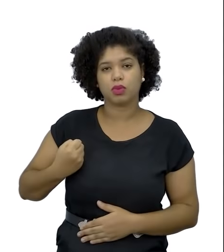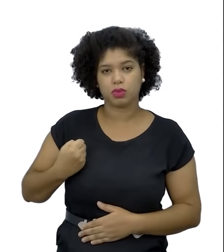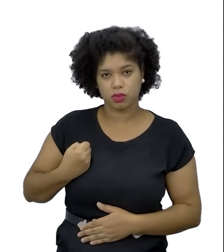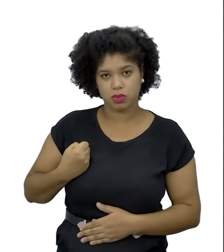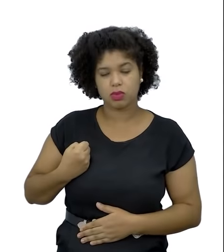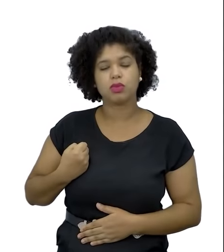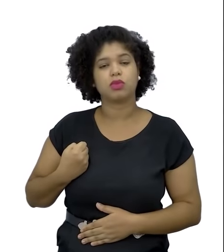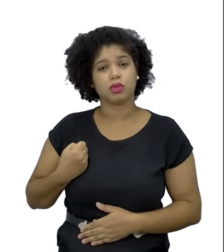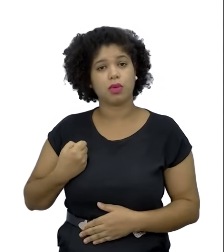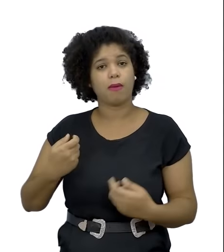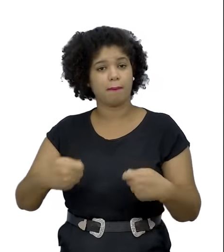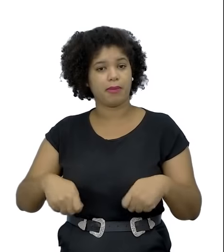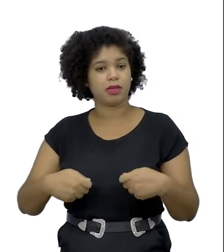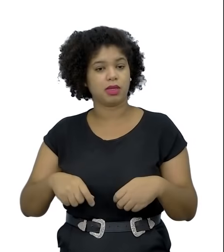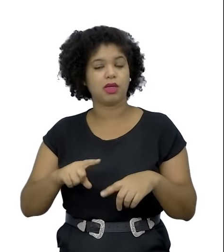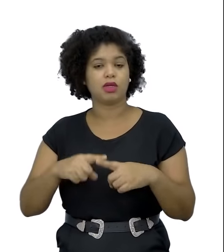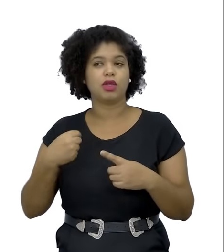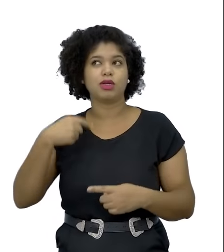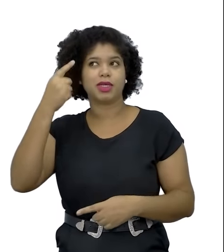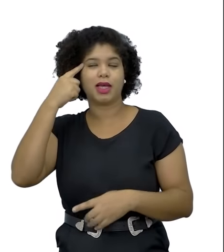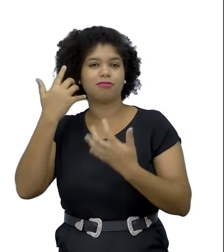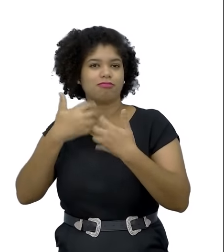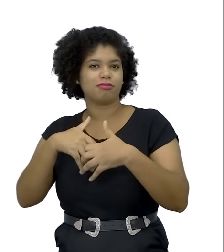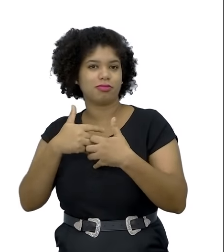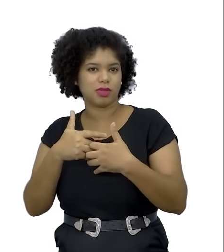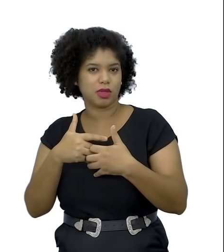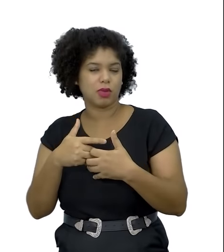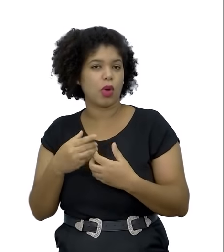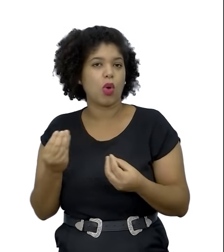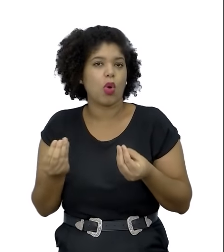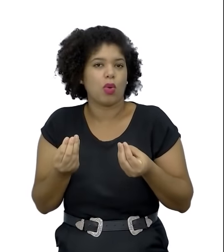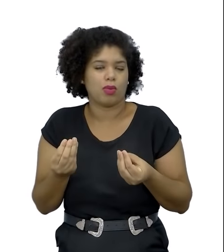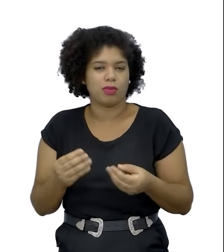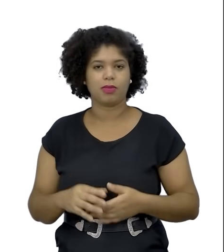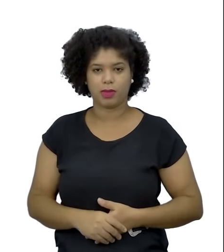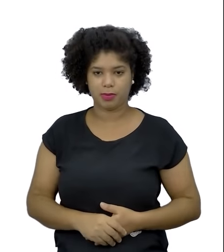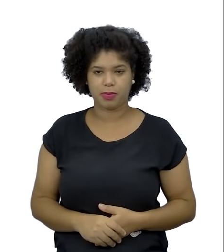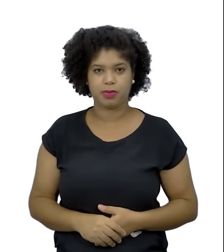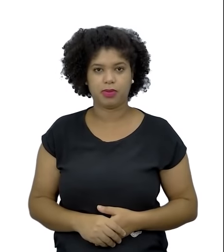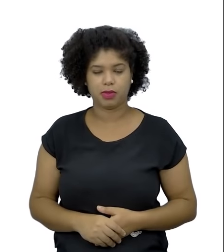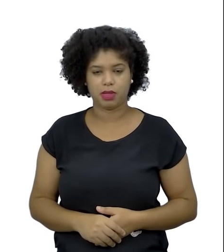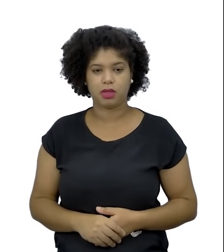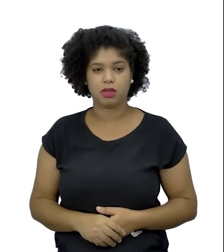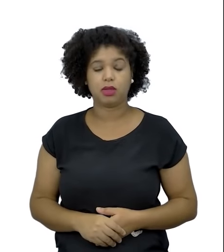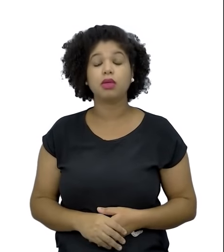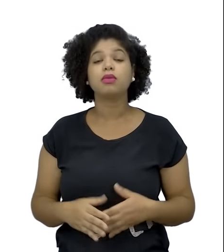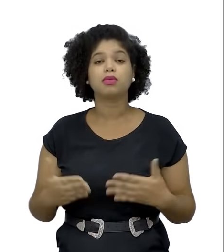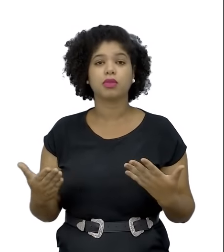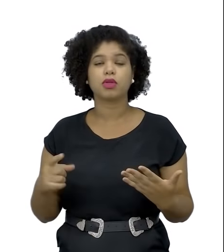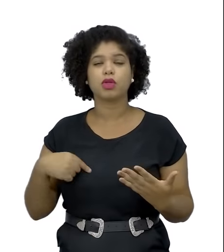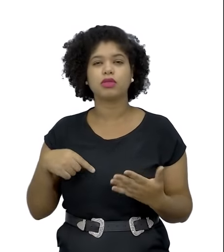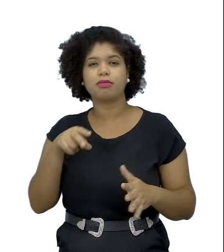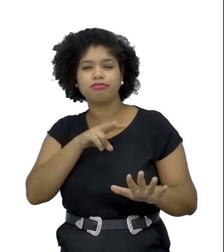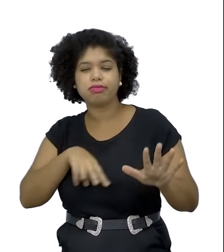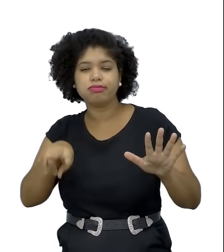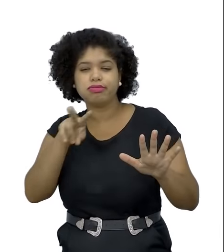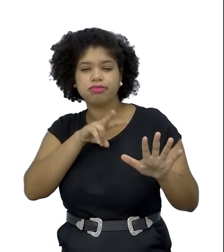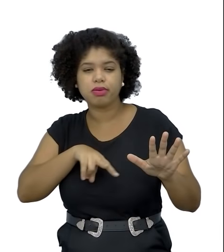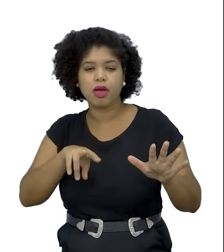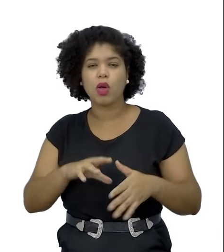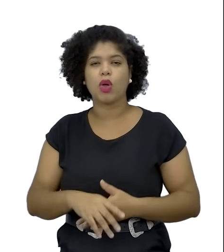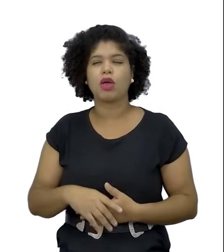para isso, precisam refletir sobre o seu valor posicional. Quando a gente tem esse panorama, quando a gente faz